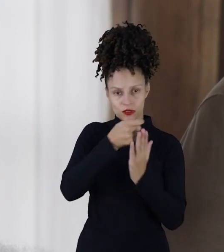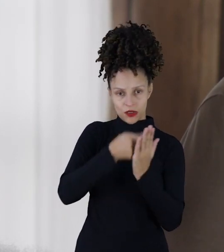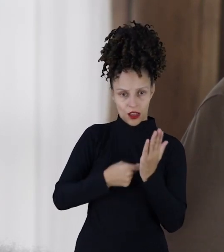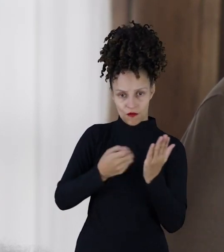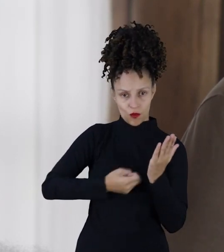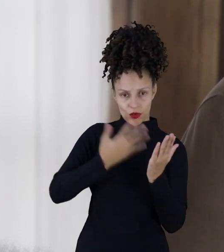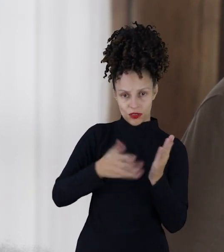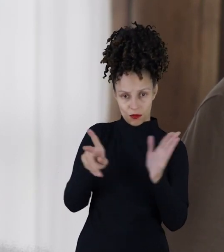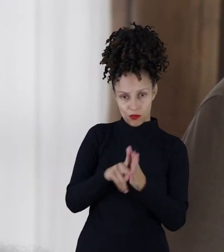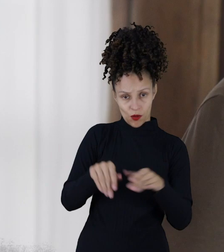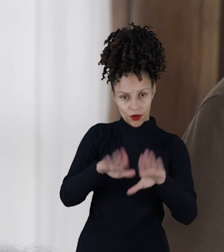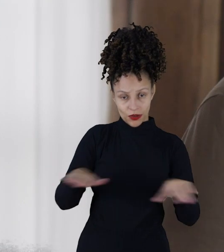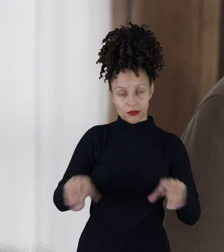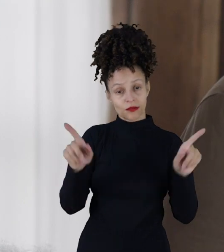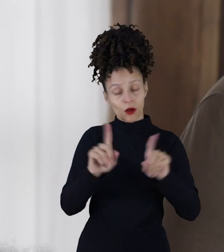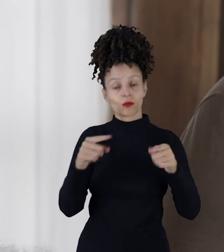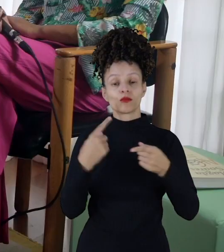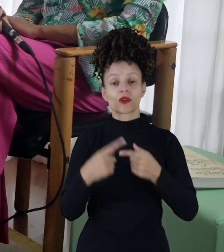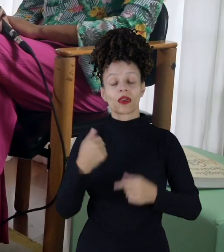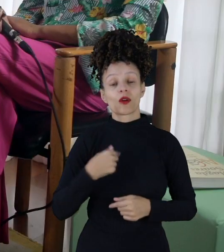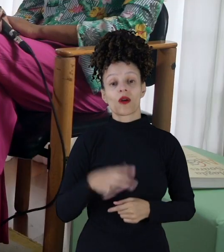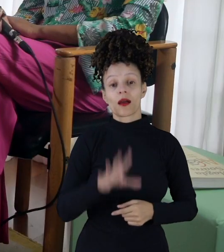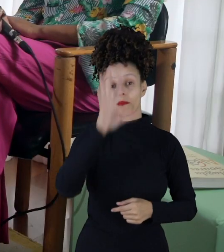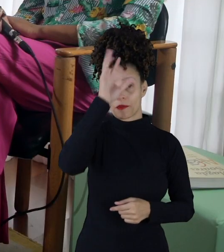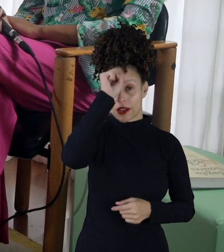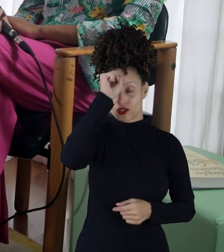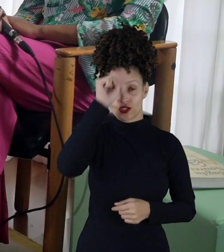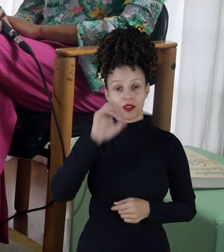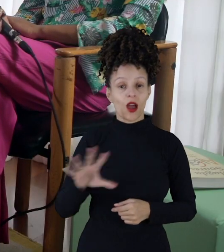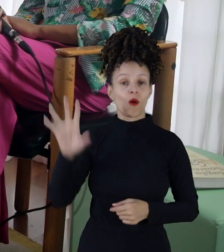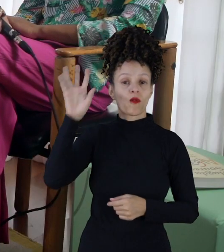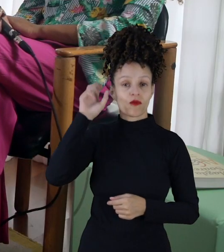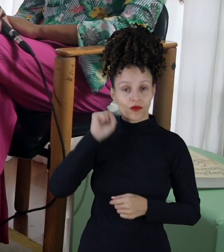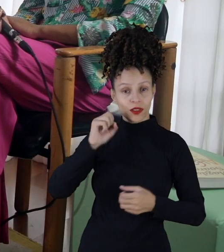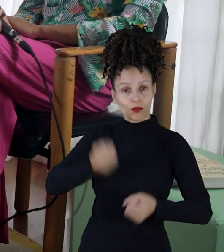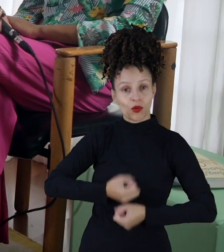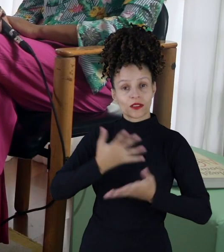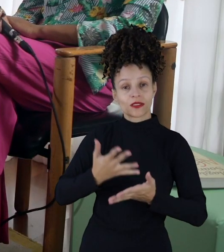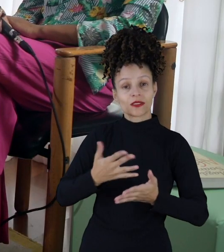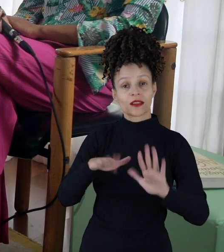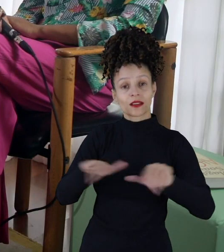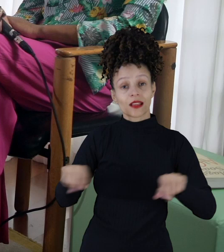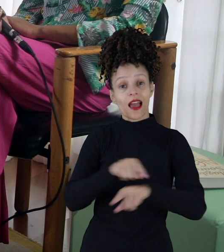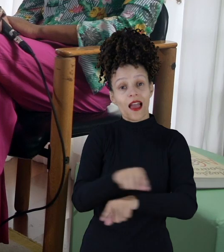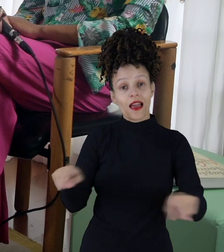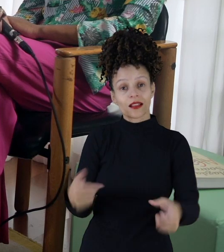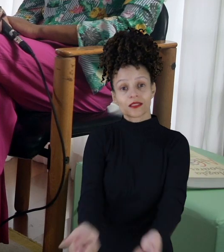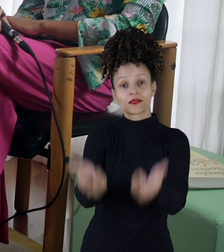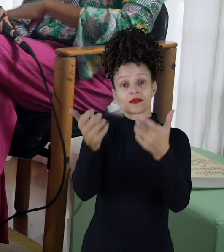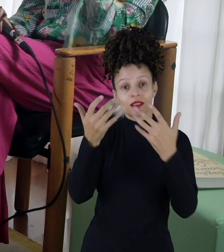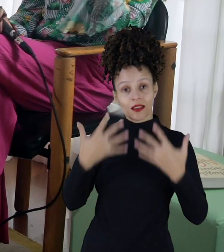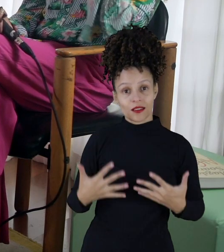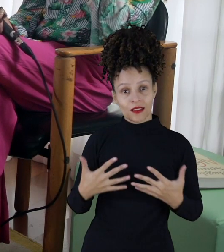poesia para crianças, mas porque eu aprendi a escutar a poesia que as crianças têm,